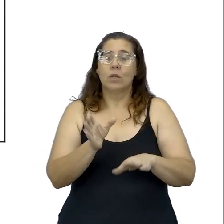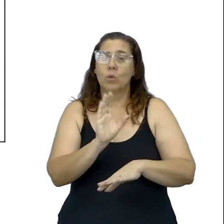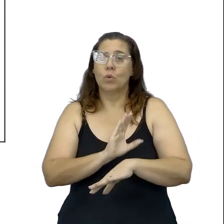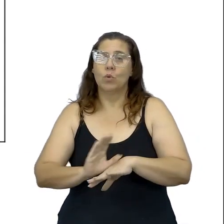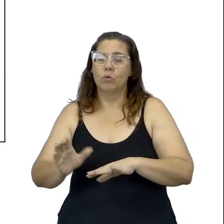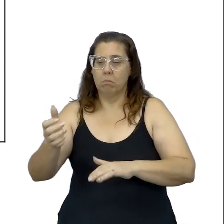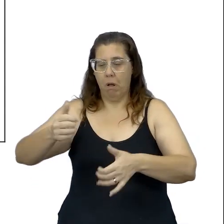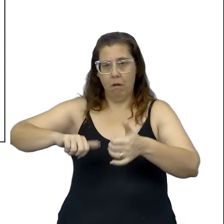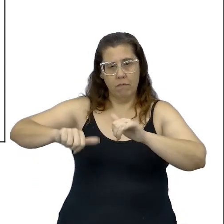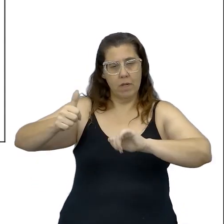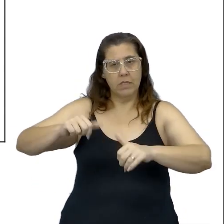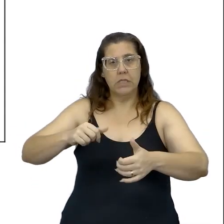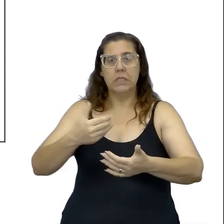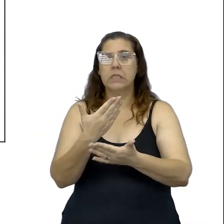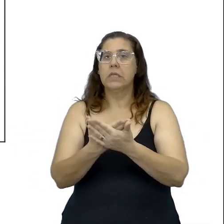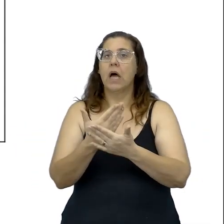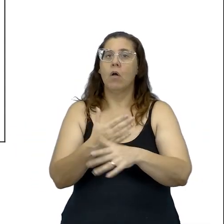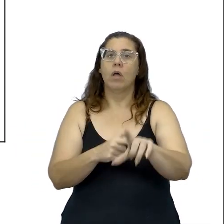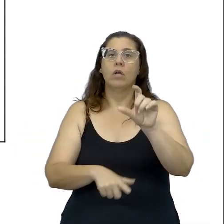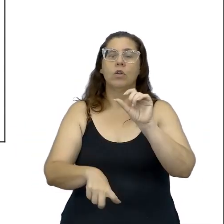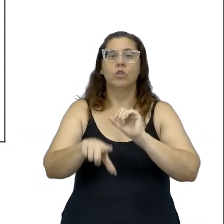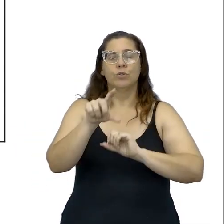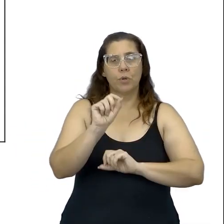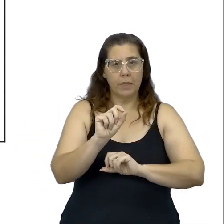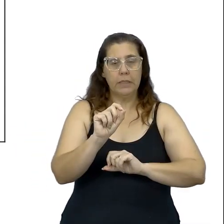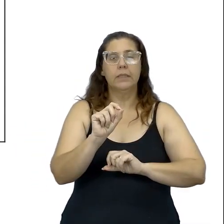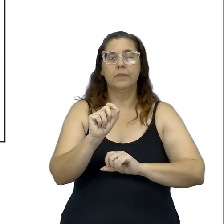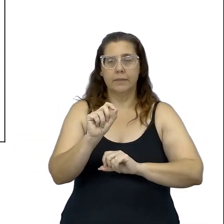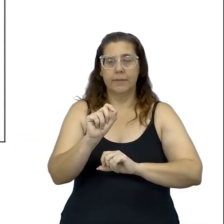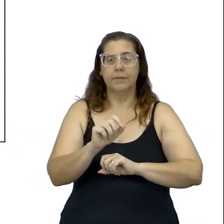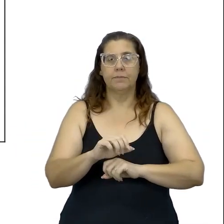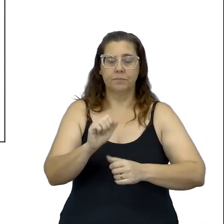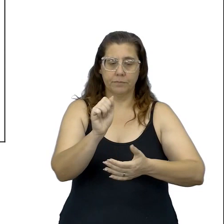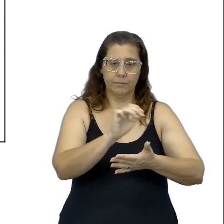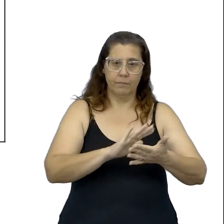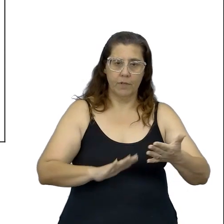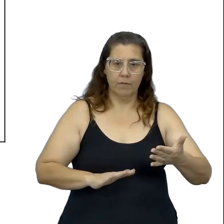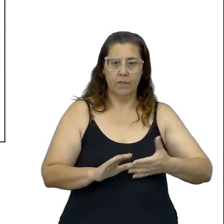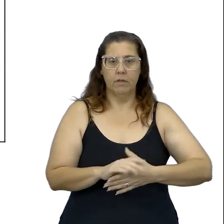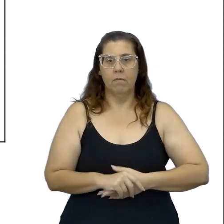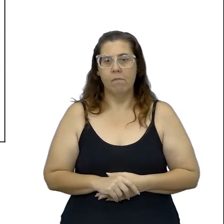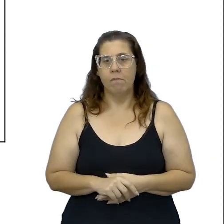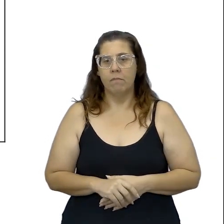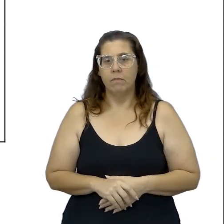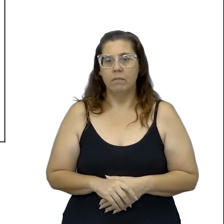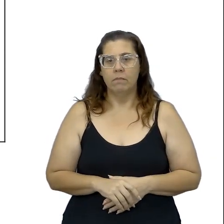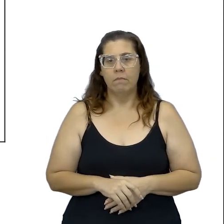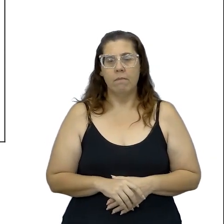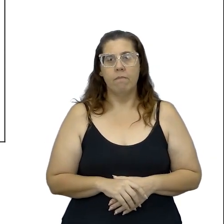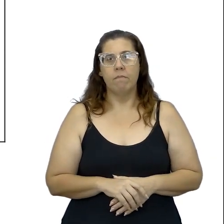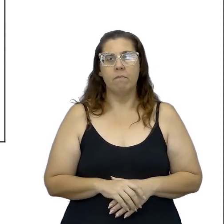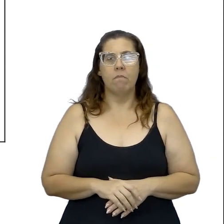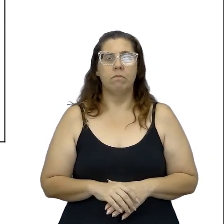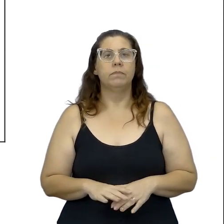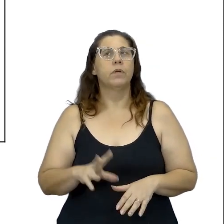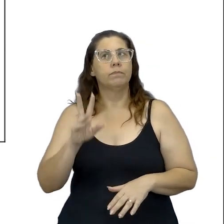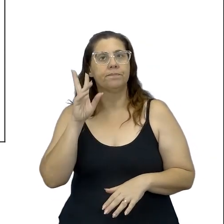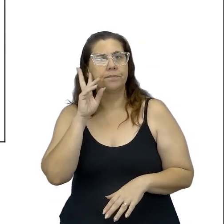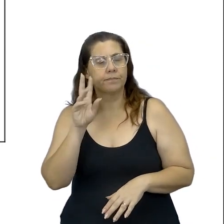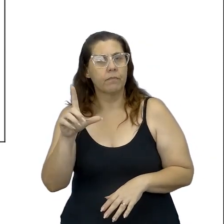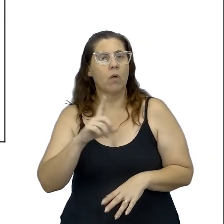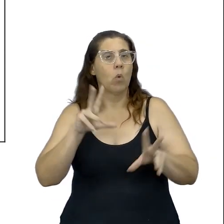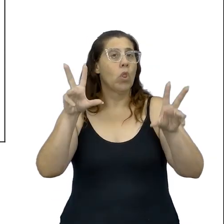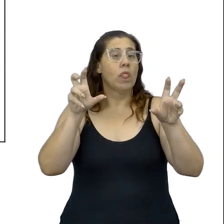para análise da aula selecionada da sequência de atividades 1. Então, lembrando, né, que o